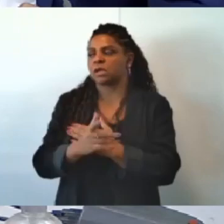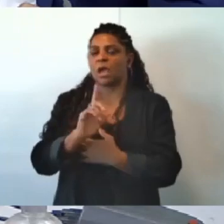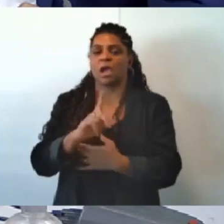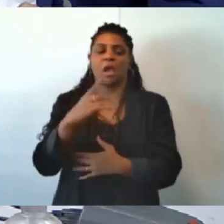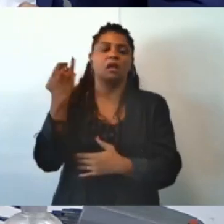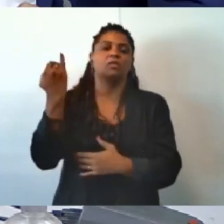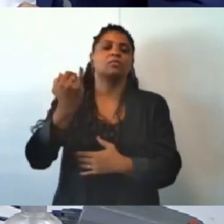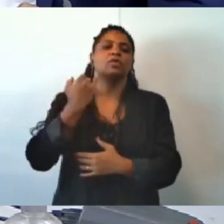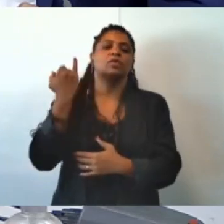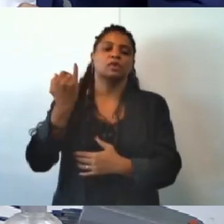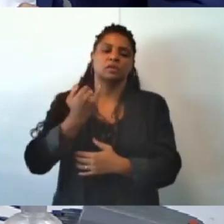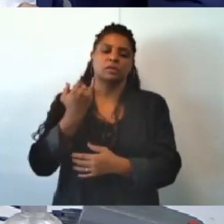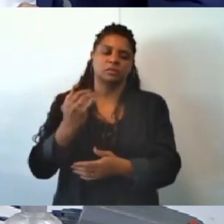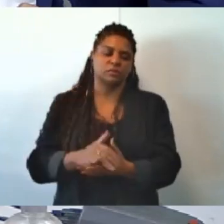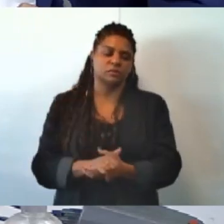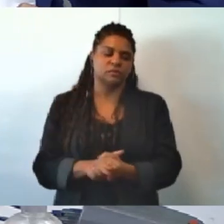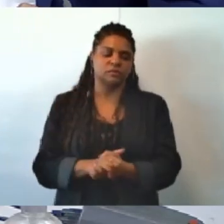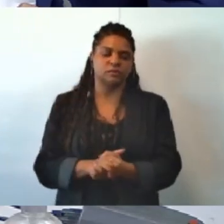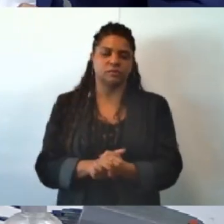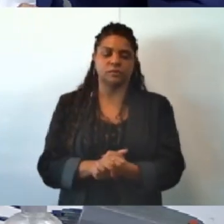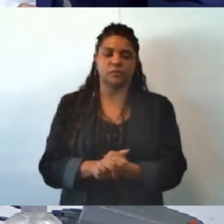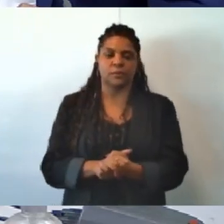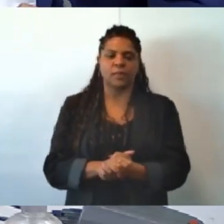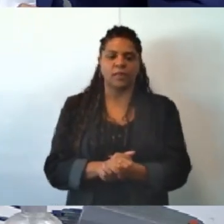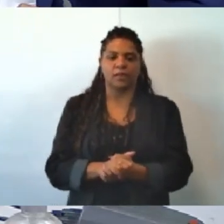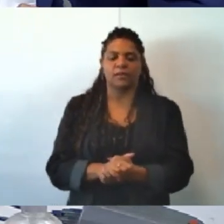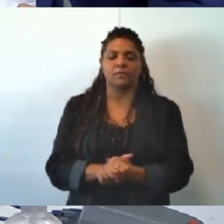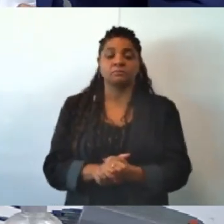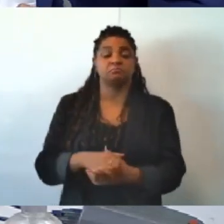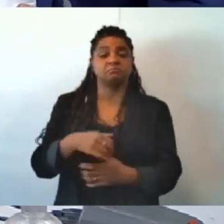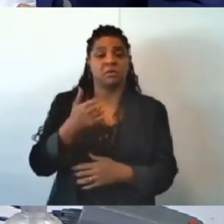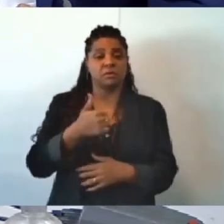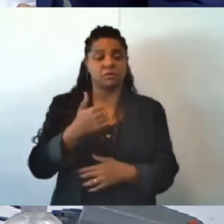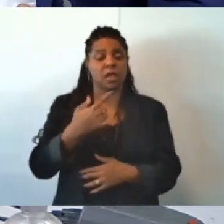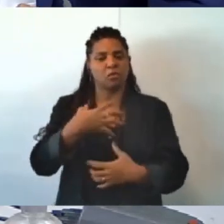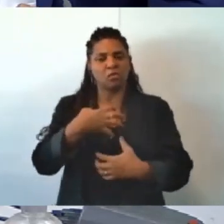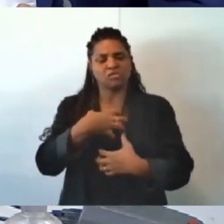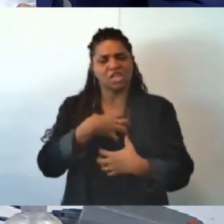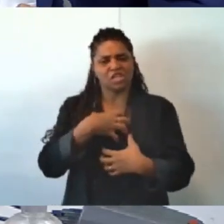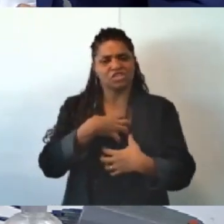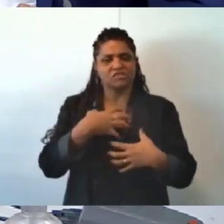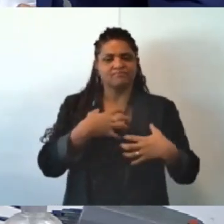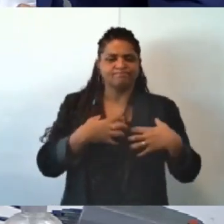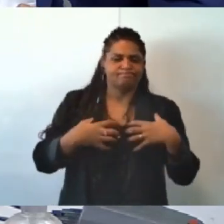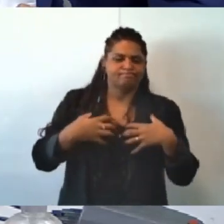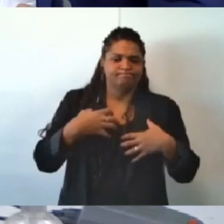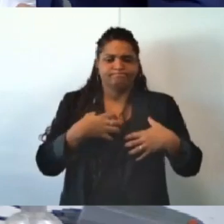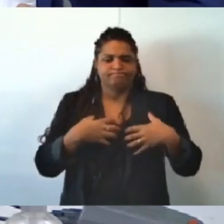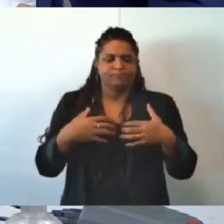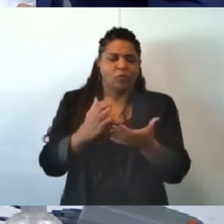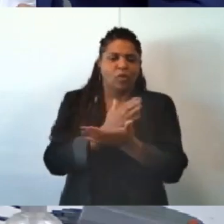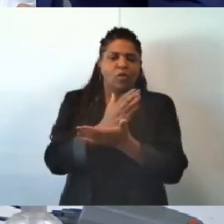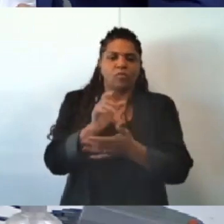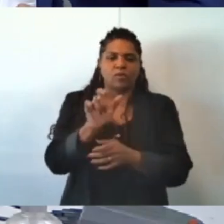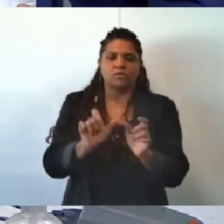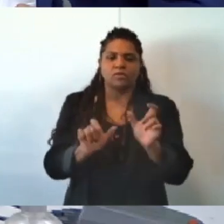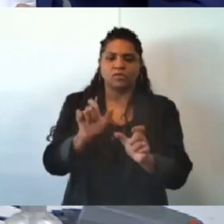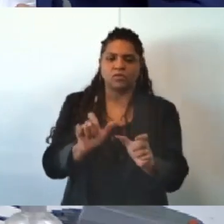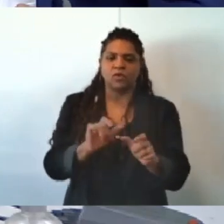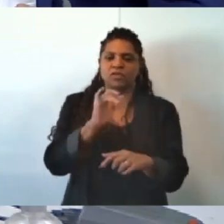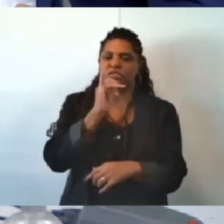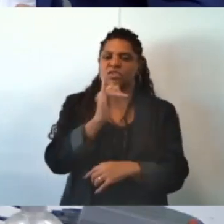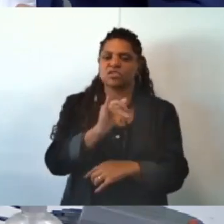Eu, a princípio, eu fiquei um pouco apreensivo, né, com algumas pessoas, e eu não posso negar que todos